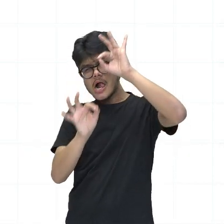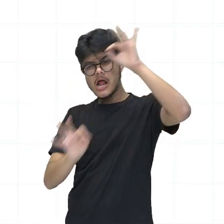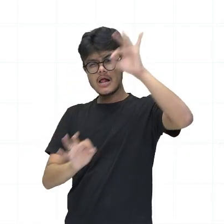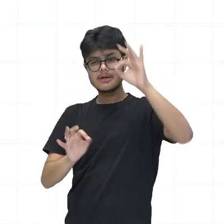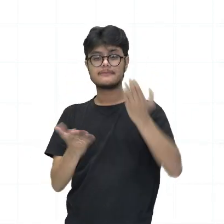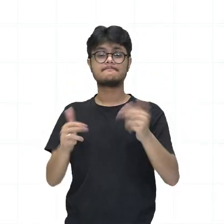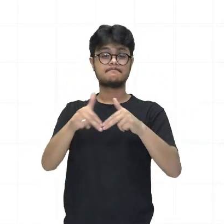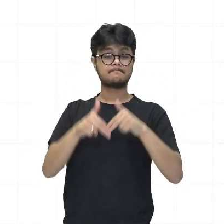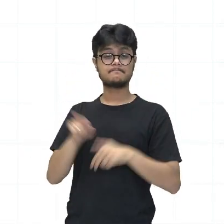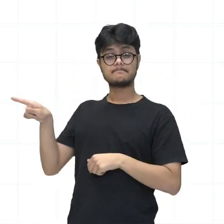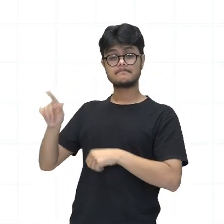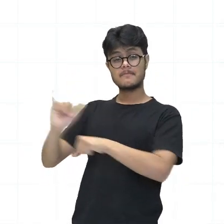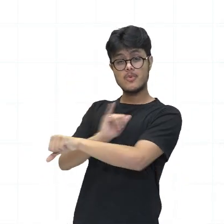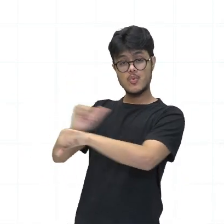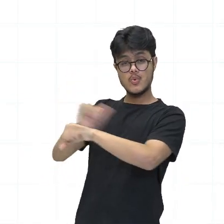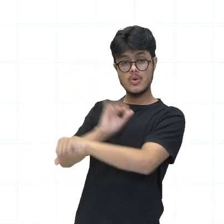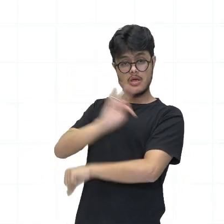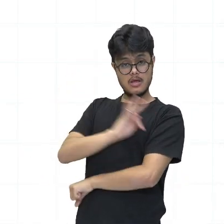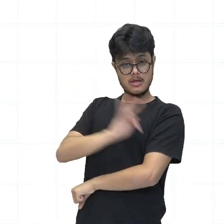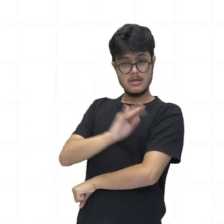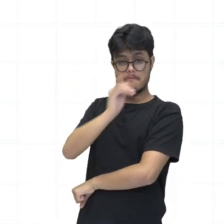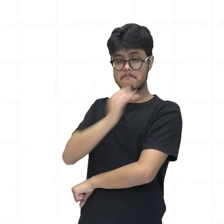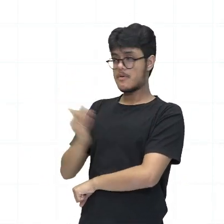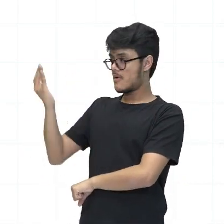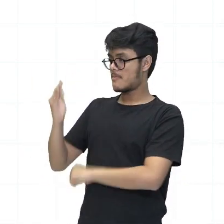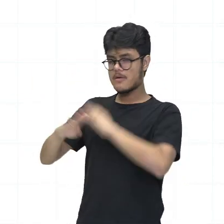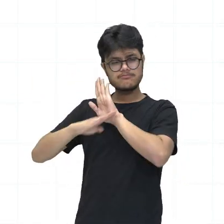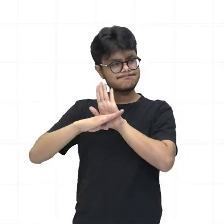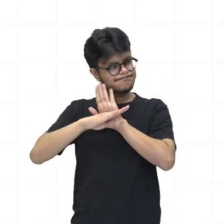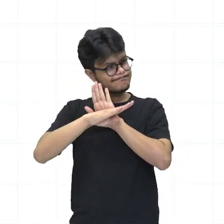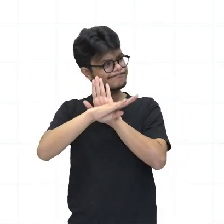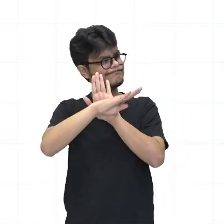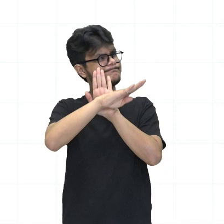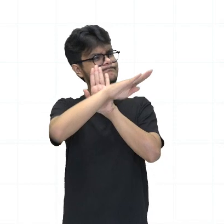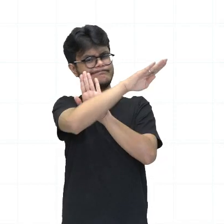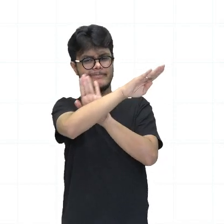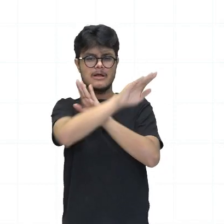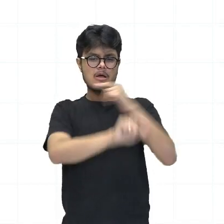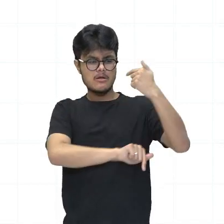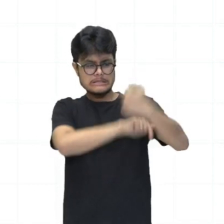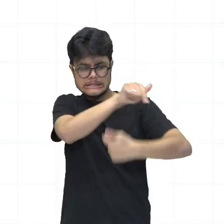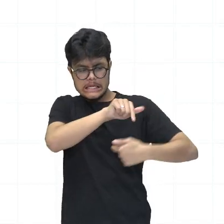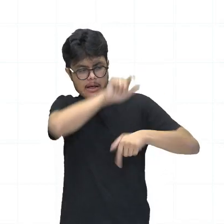que é o que apresenta aí na imagem. Então, os trabalhadores eles